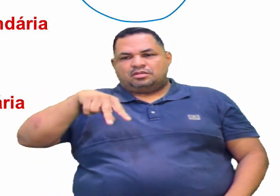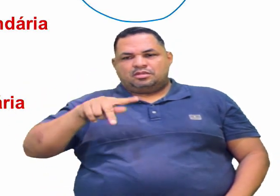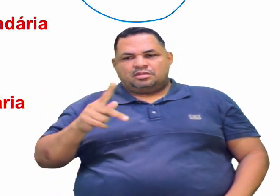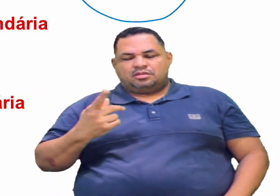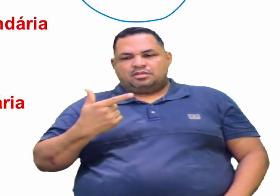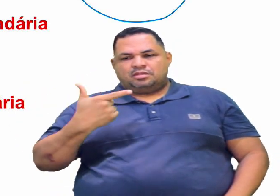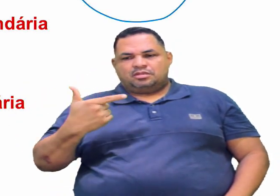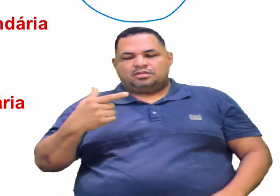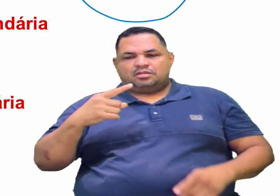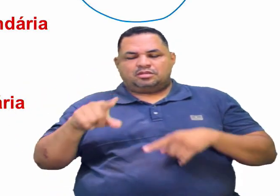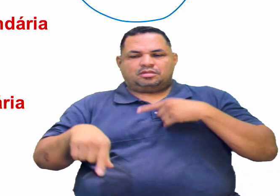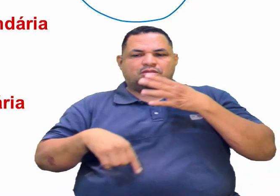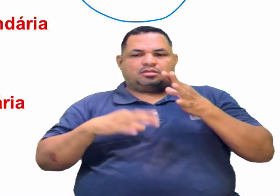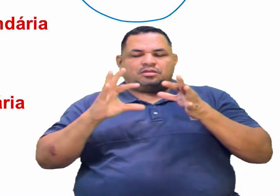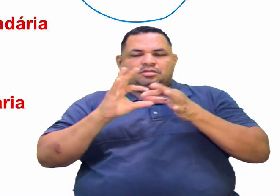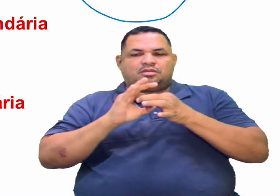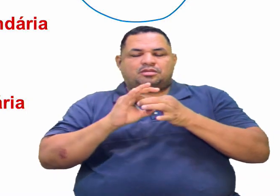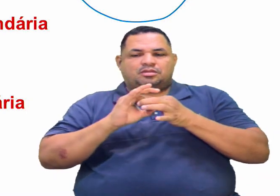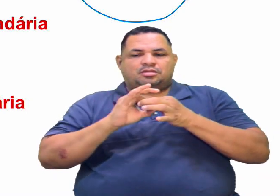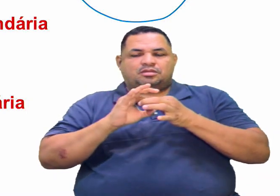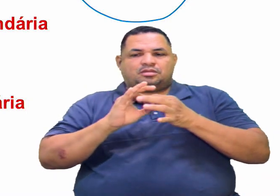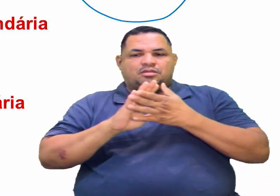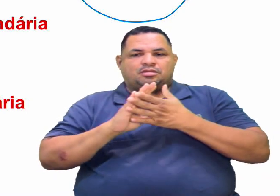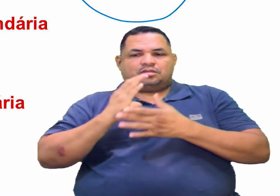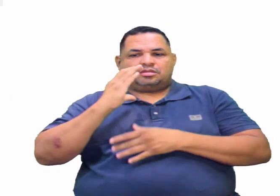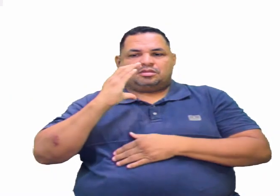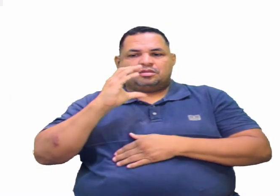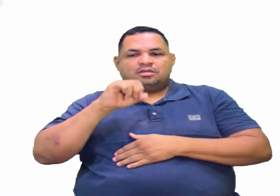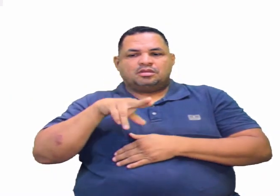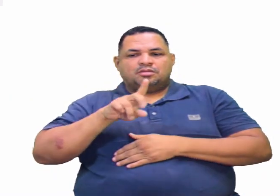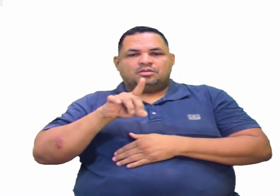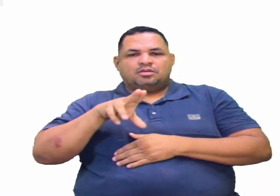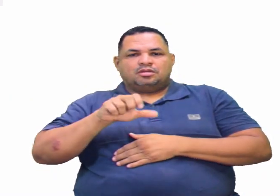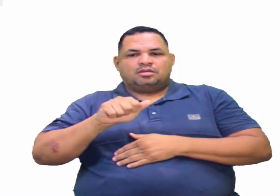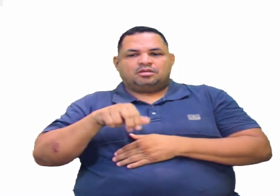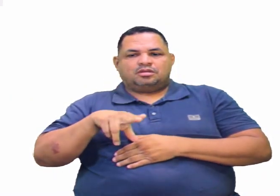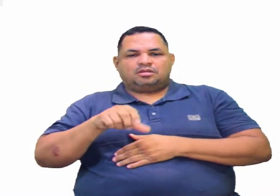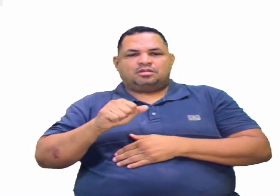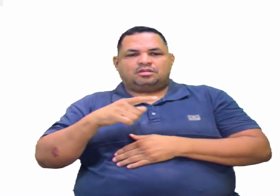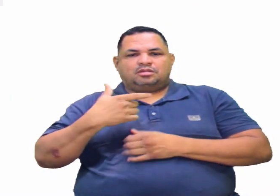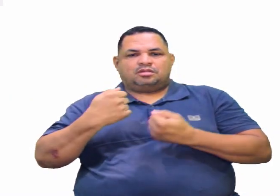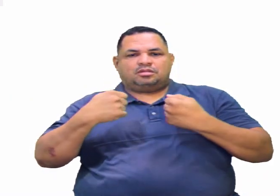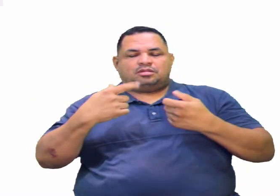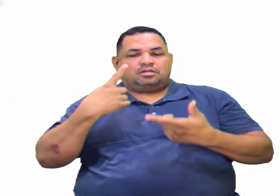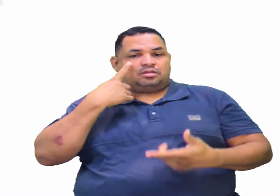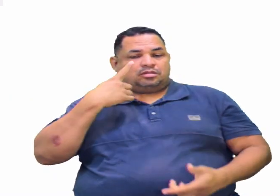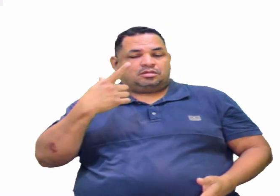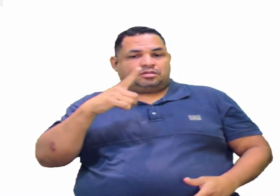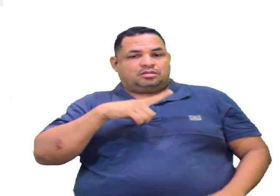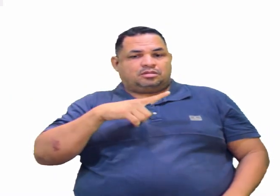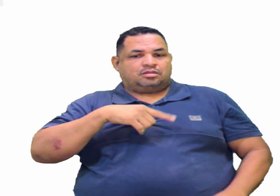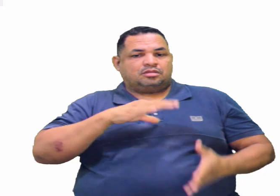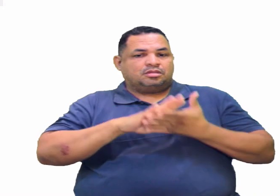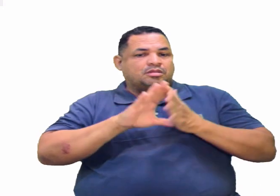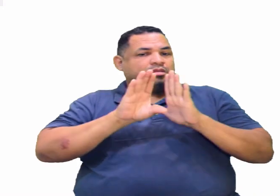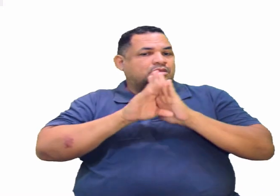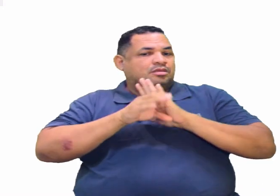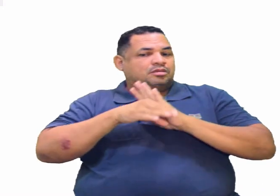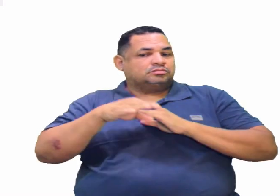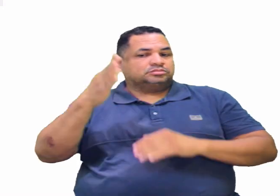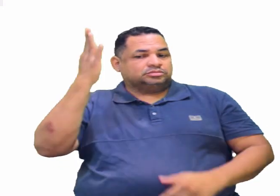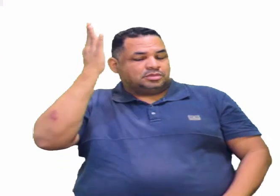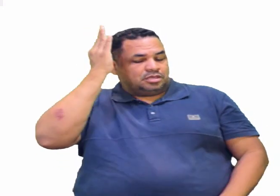NH2 ligado a uma carbonila. E aí você precisa sempre ter essa definição na